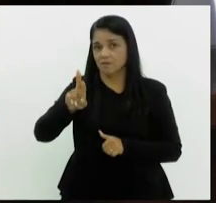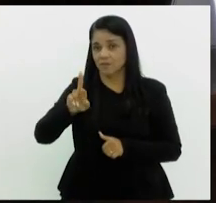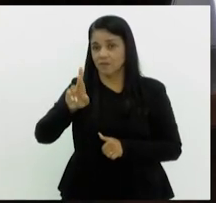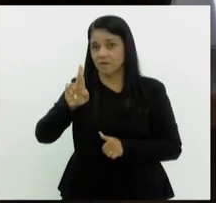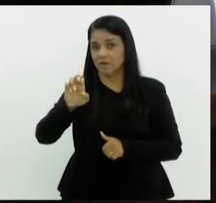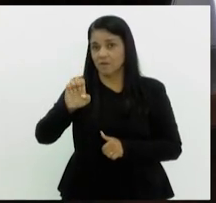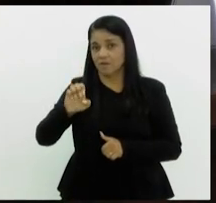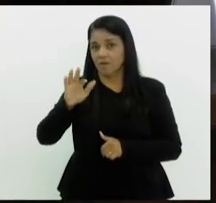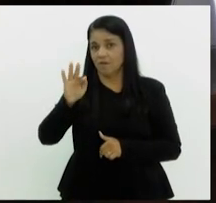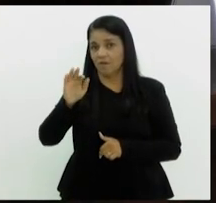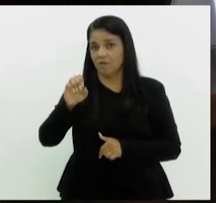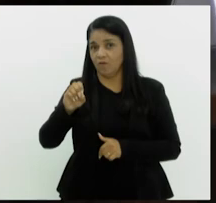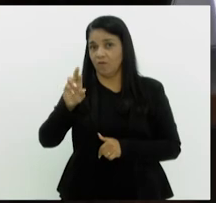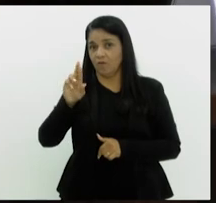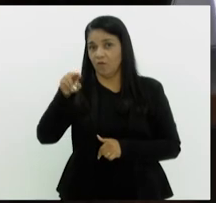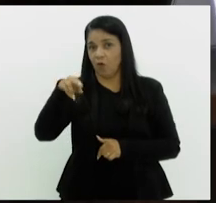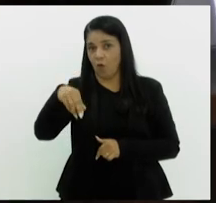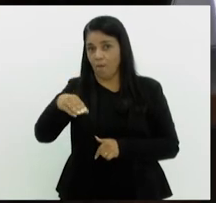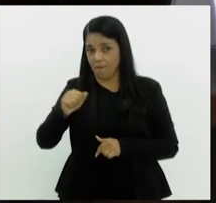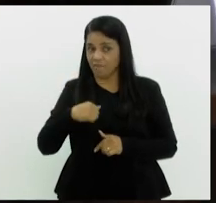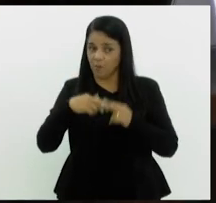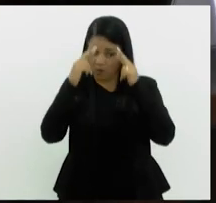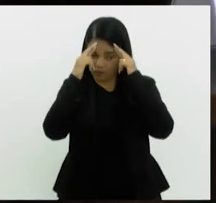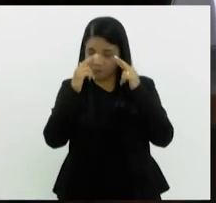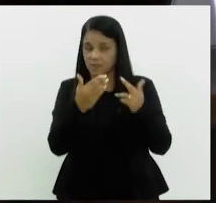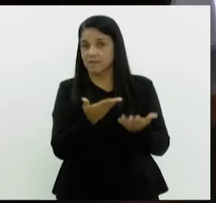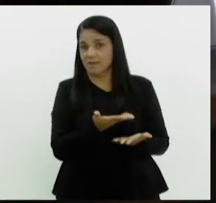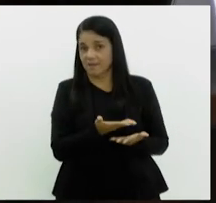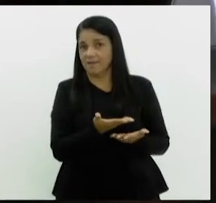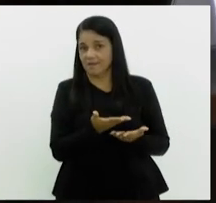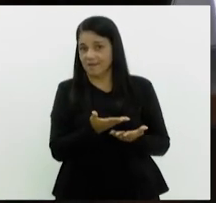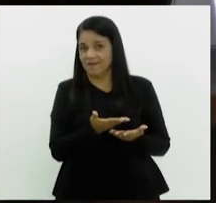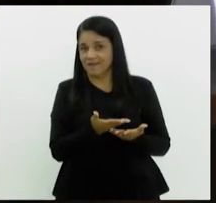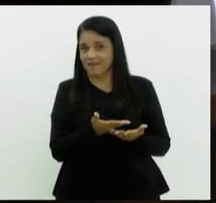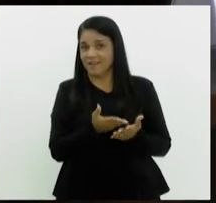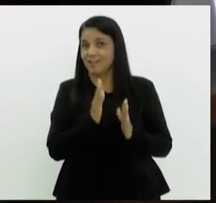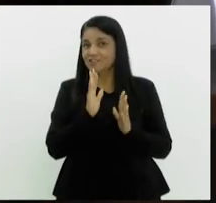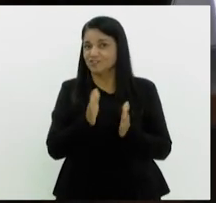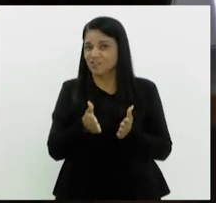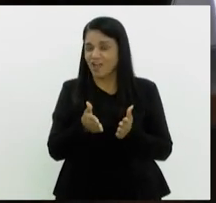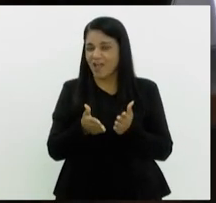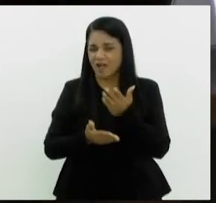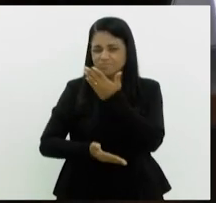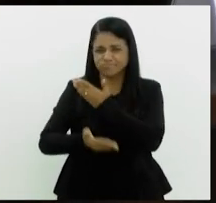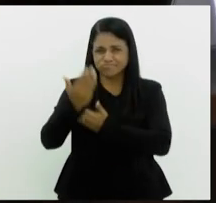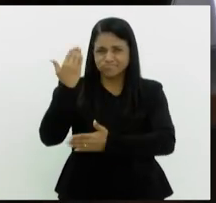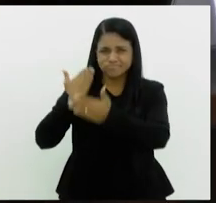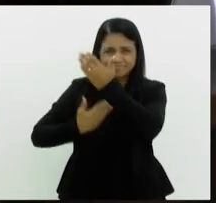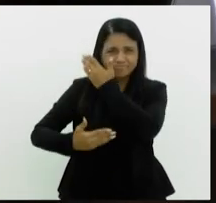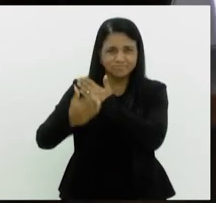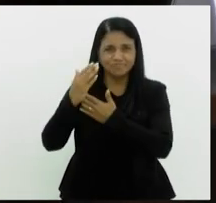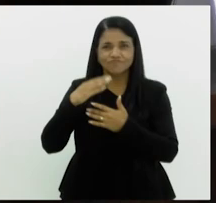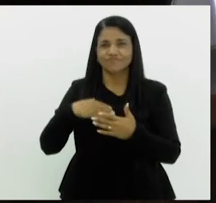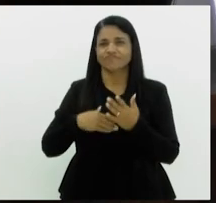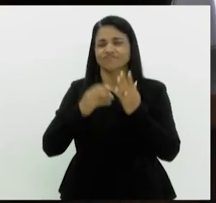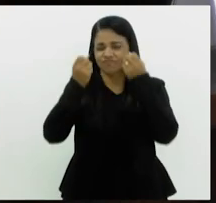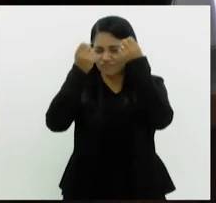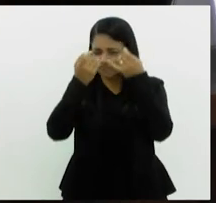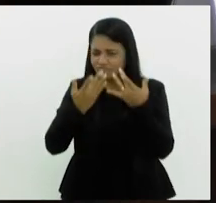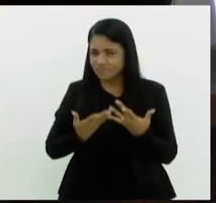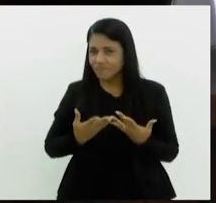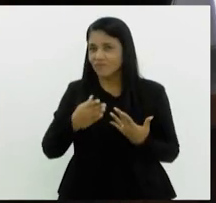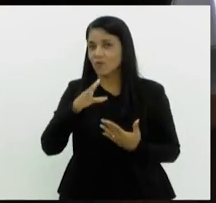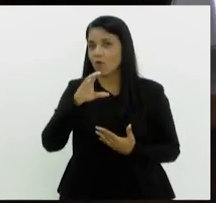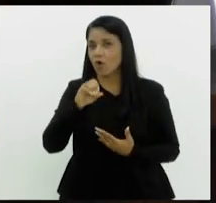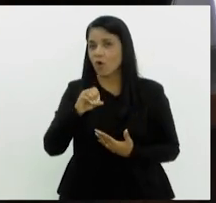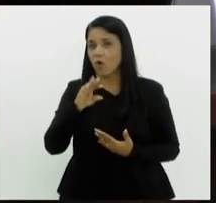respeitar a Helena Teodoro, né, meus amores? Porque ela já estava falando dessa questão de cotas lá na década